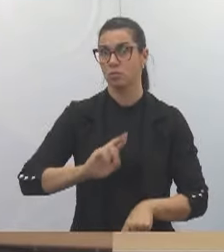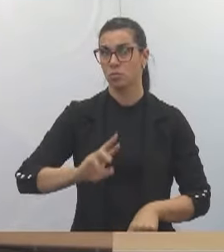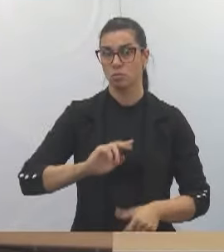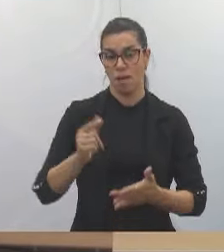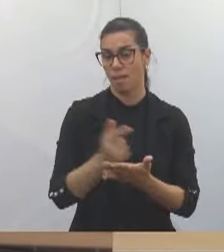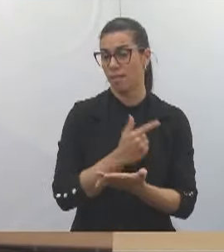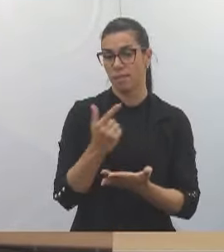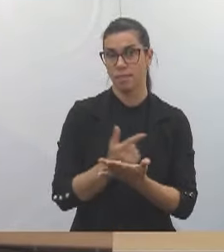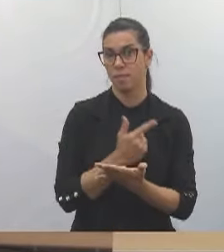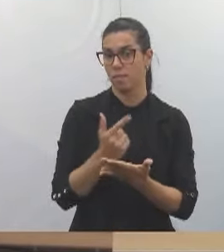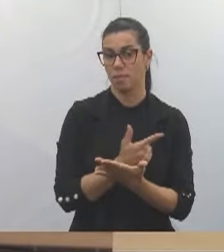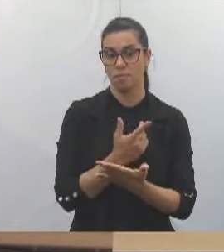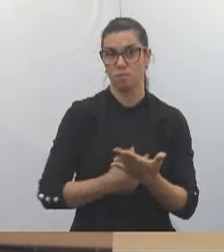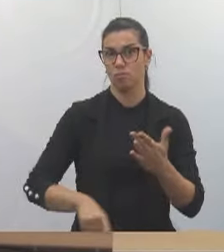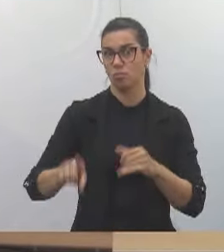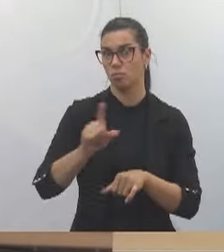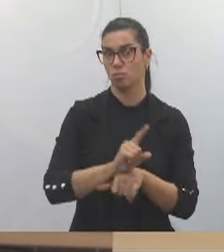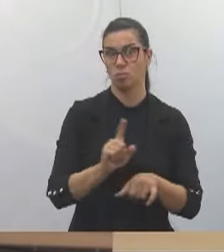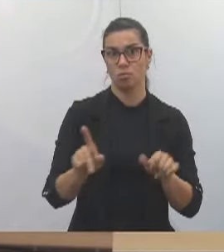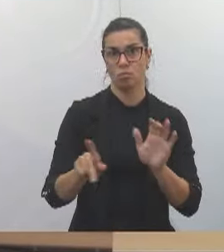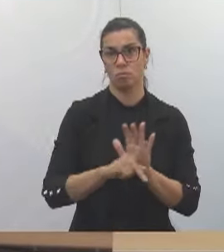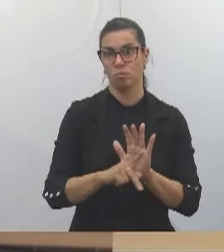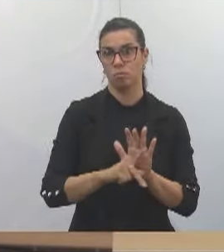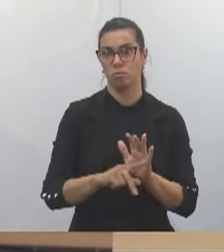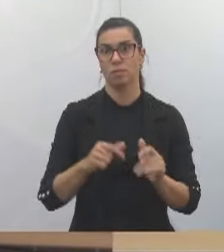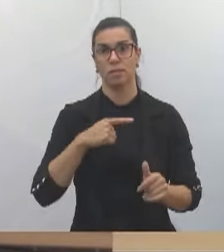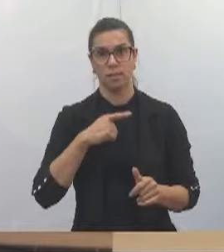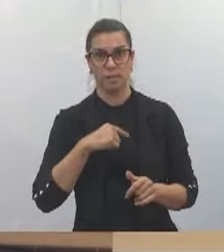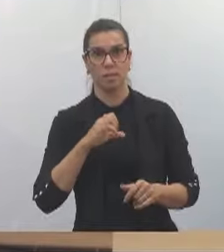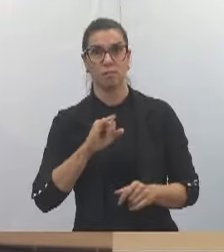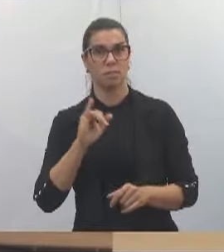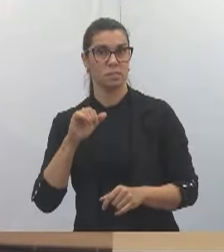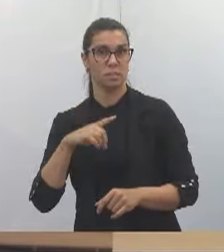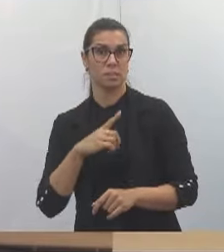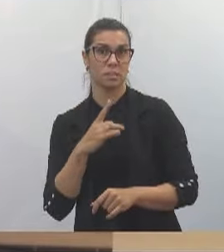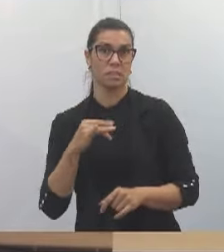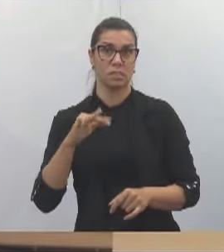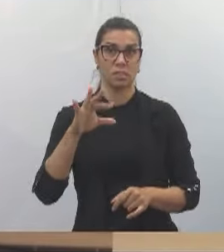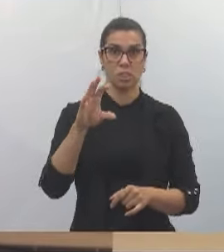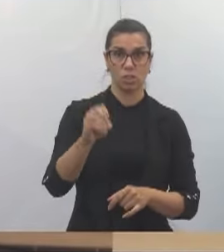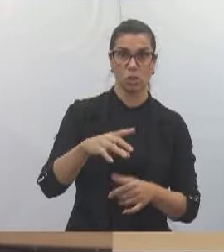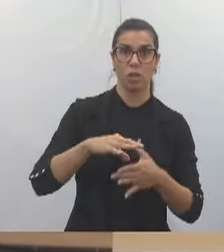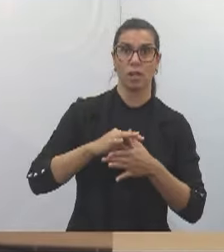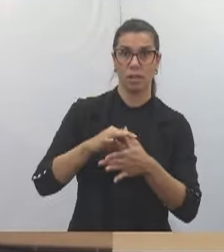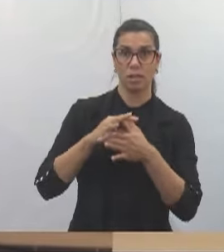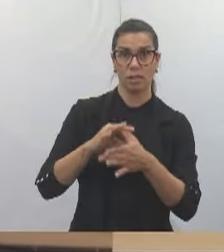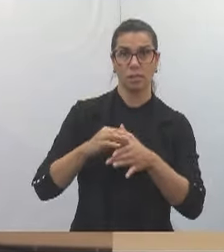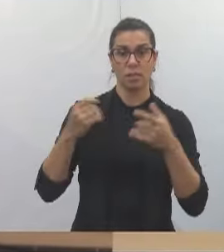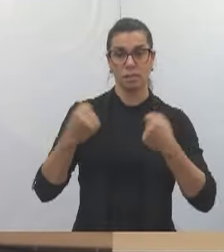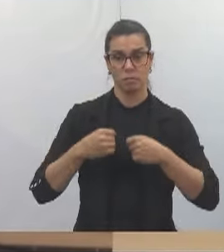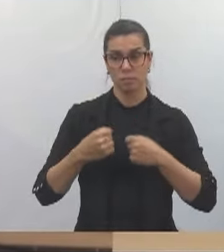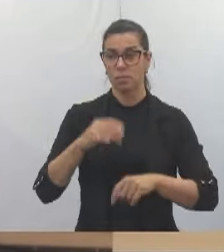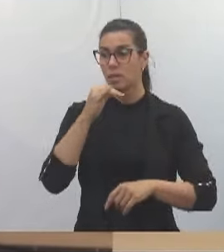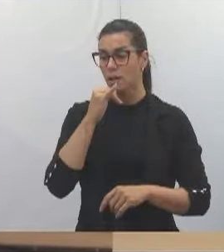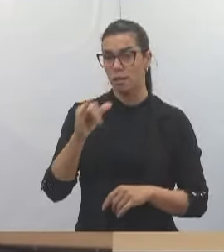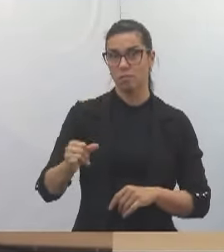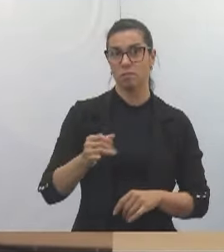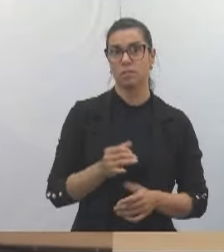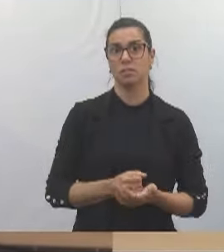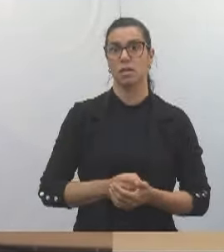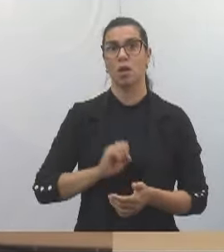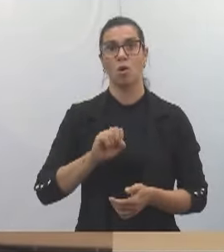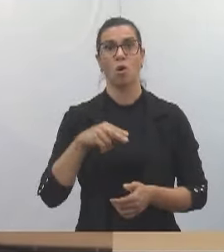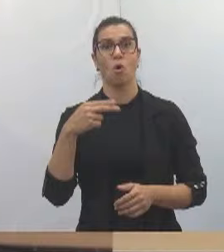mora em condomínio, existe um síndico ou alguém que é responsável pelo condomínio, que deve ser comunicado. Ou a própria pessoa vai lá